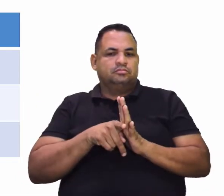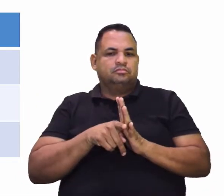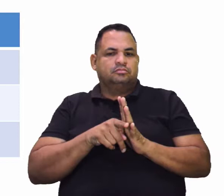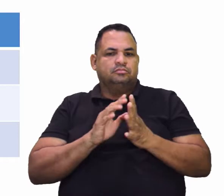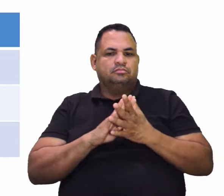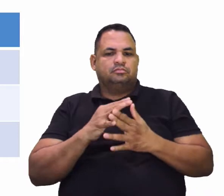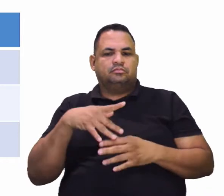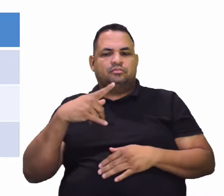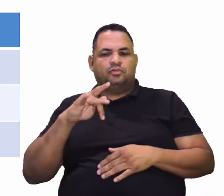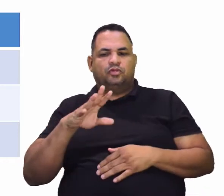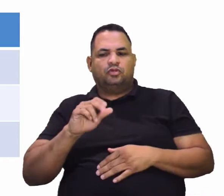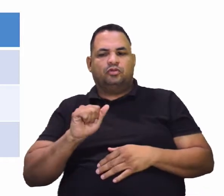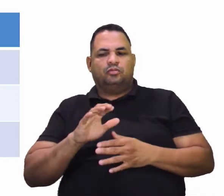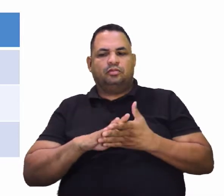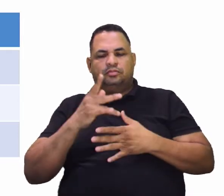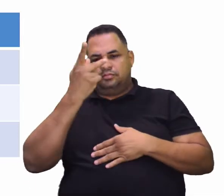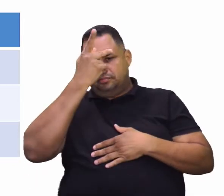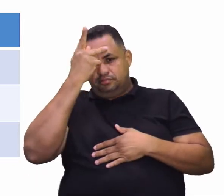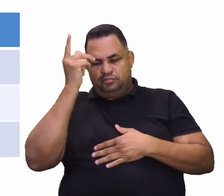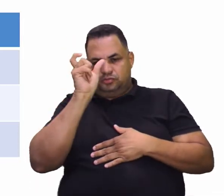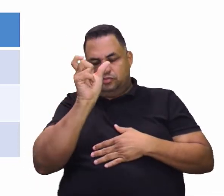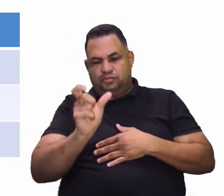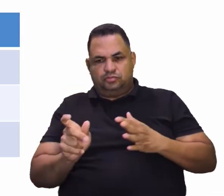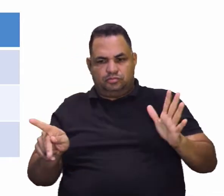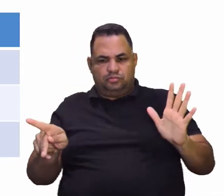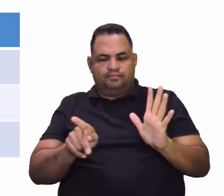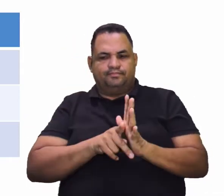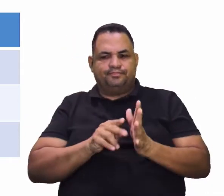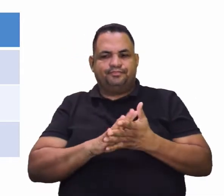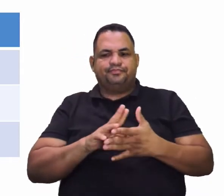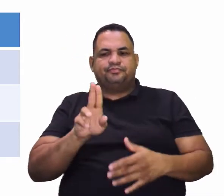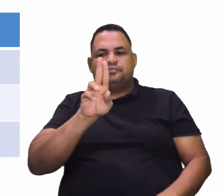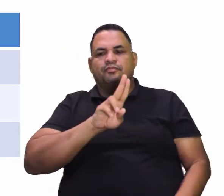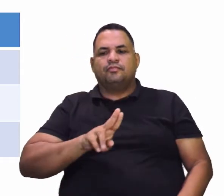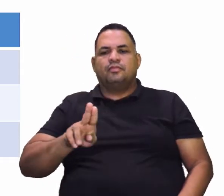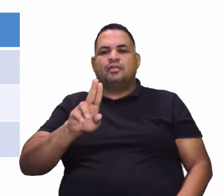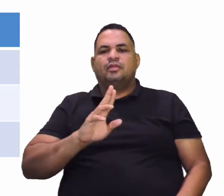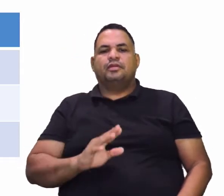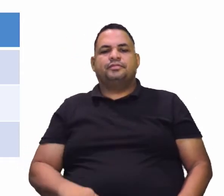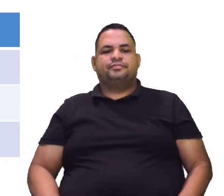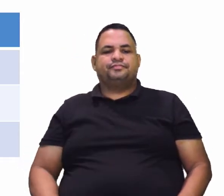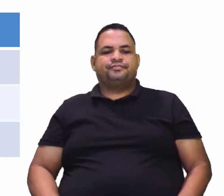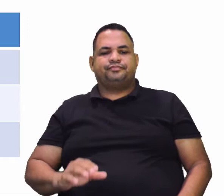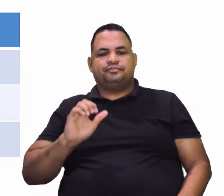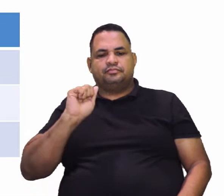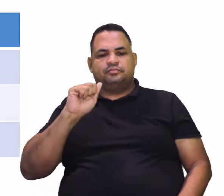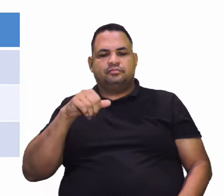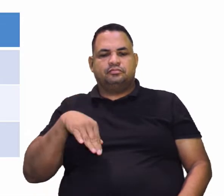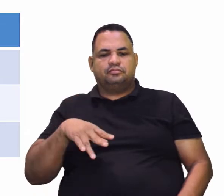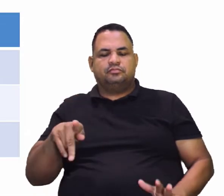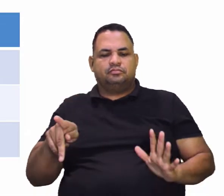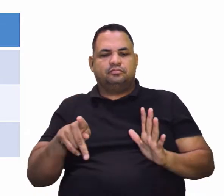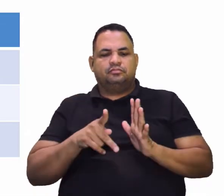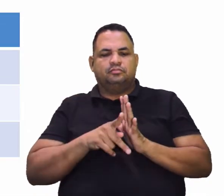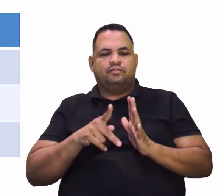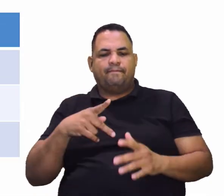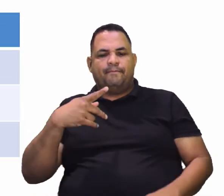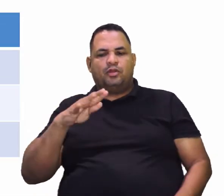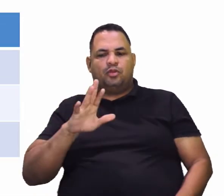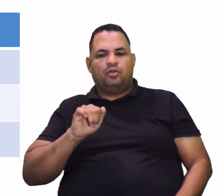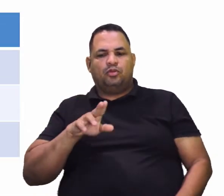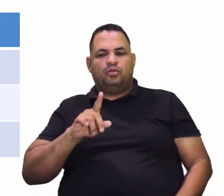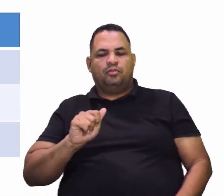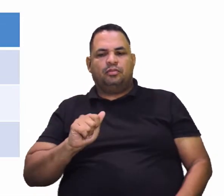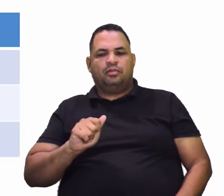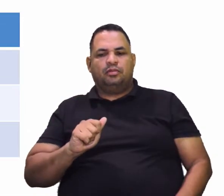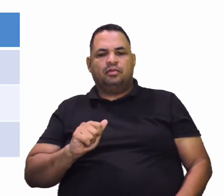um pronome pessoal, um sujeito específico. Então, eu vou usar o am somente para o pronome pessoal eu. Ele é o